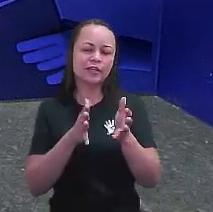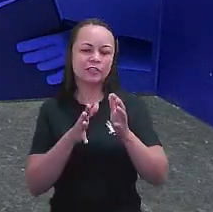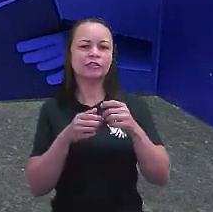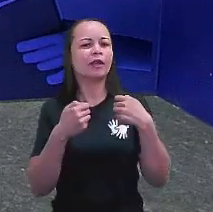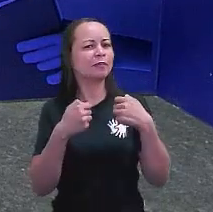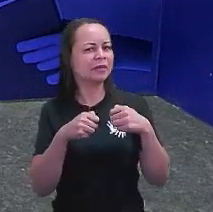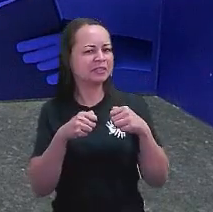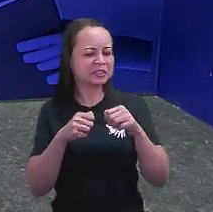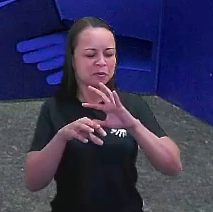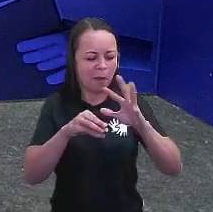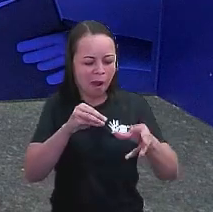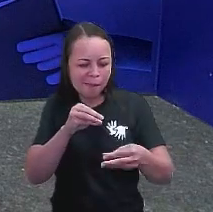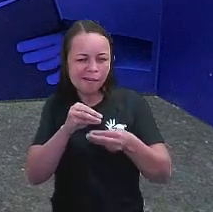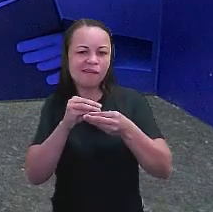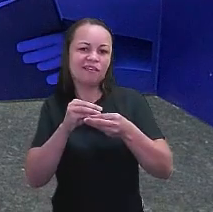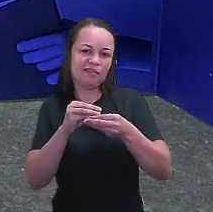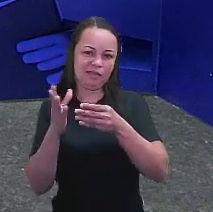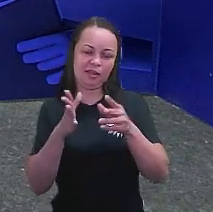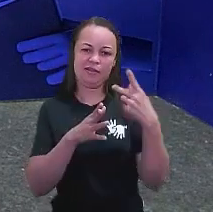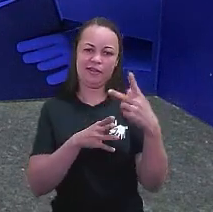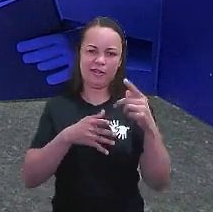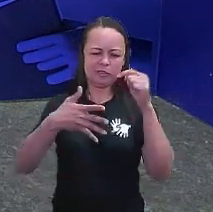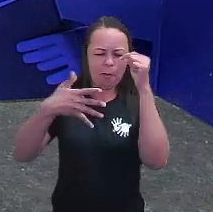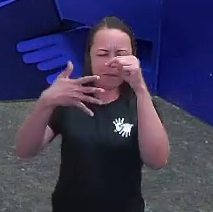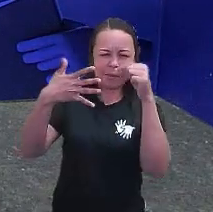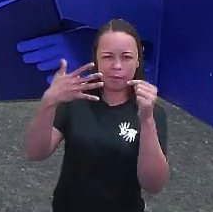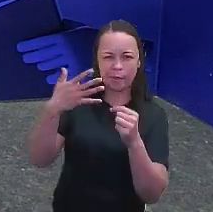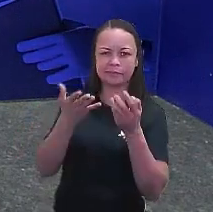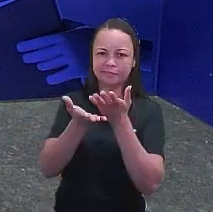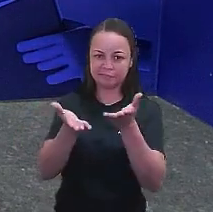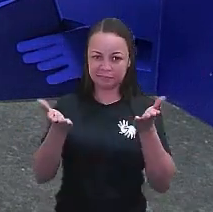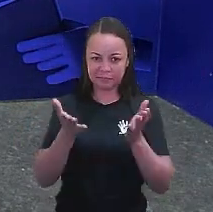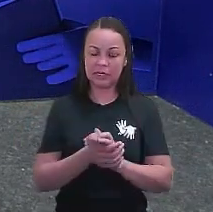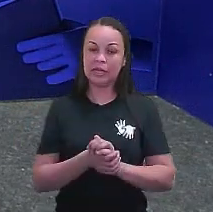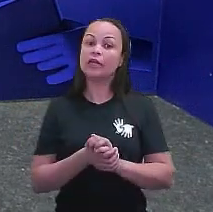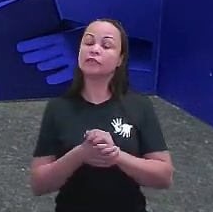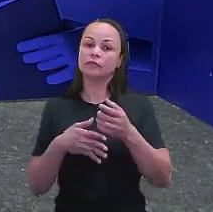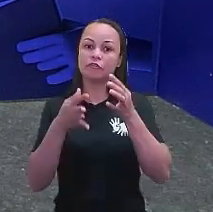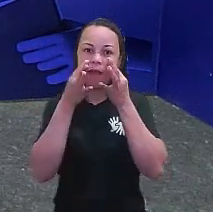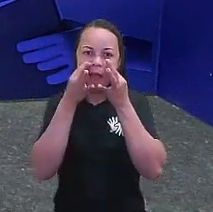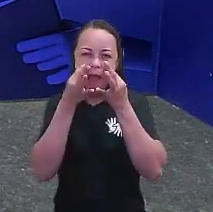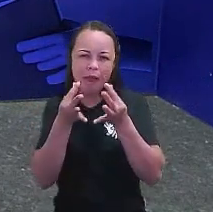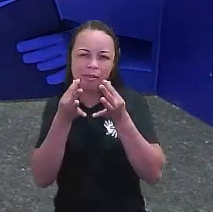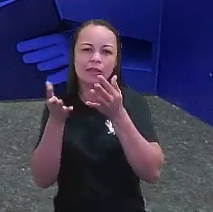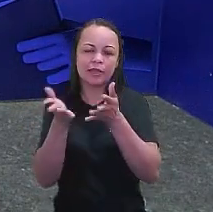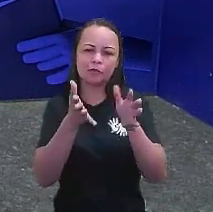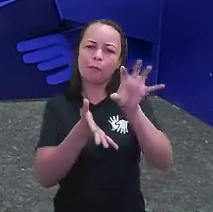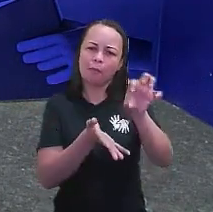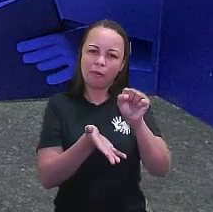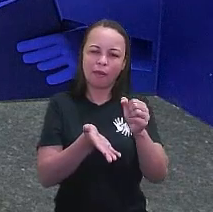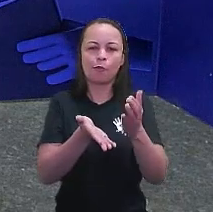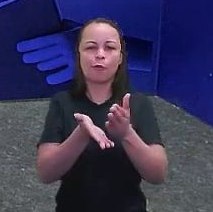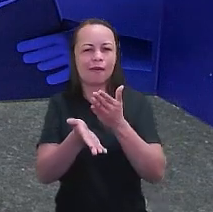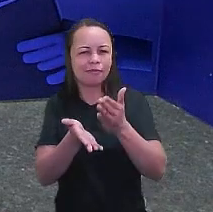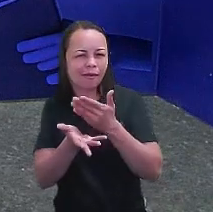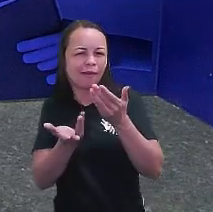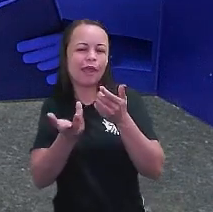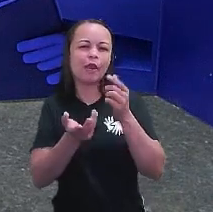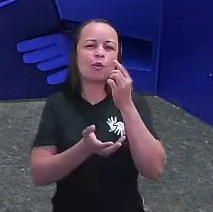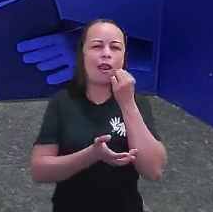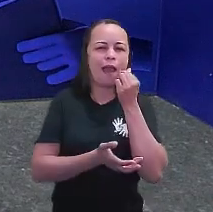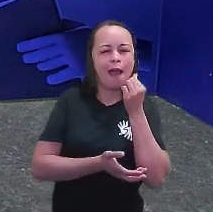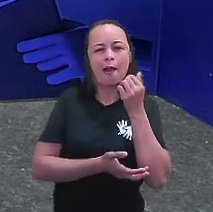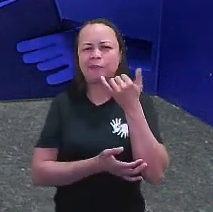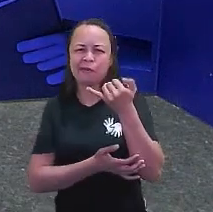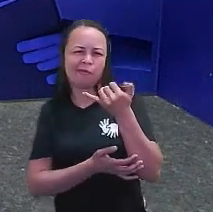abordar esses pontos aí para vocês. Então fica bem atento, já pega teu caderno, teu lápis ou tua caneta para fazer